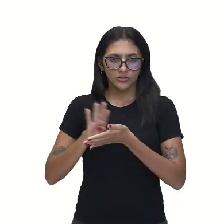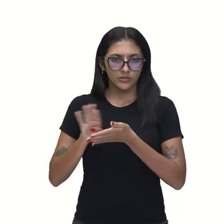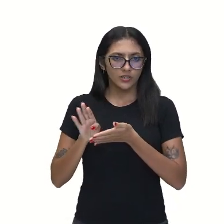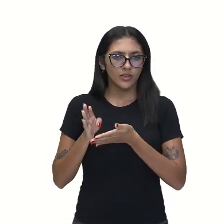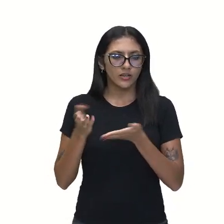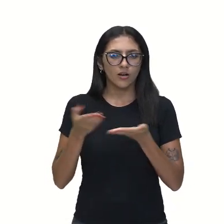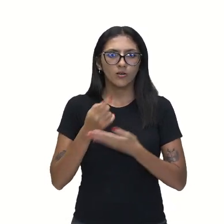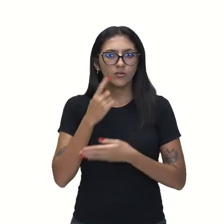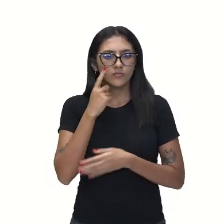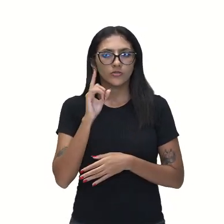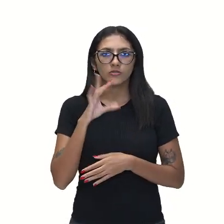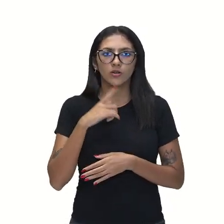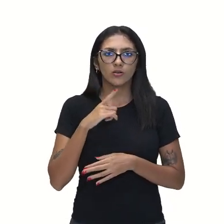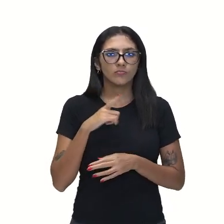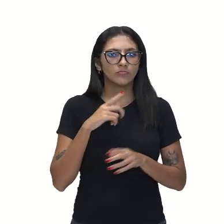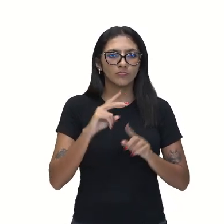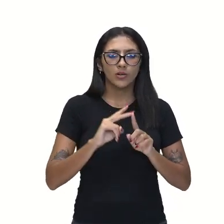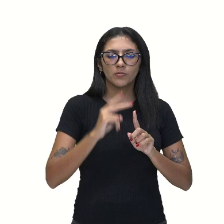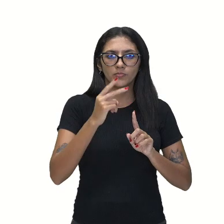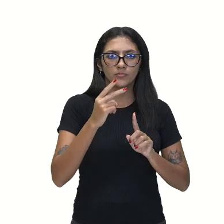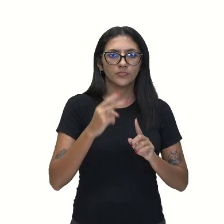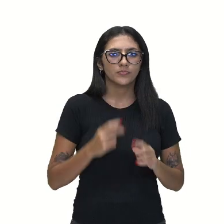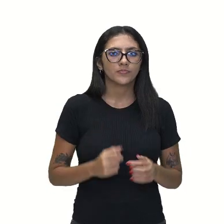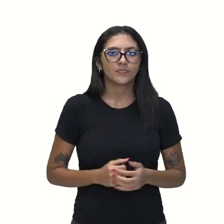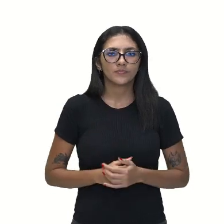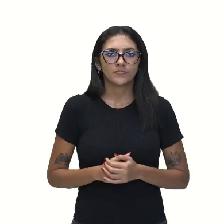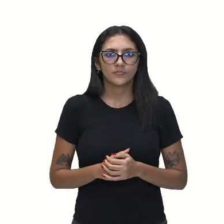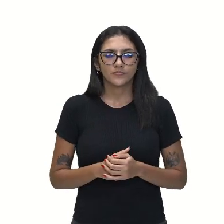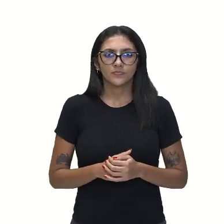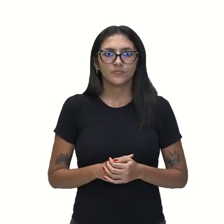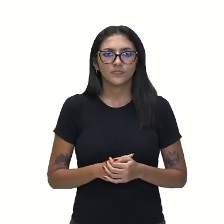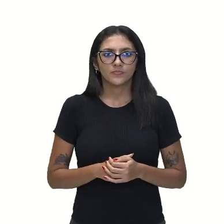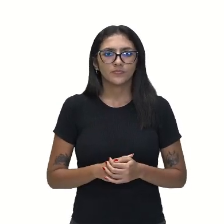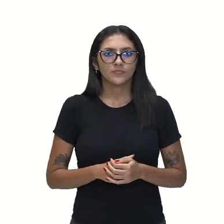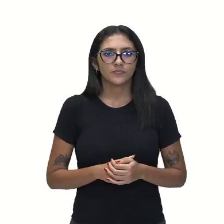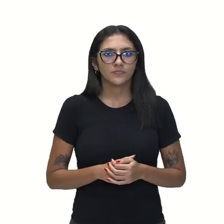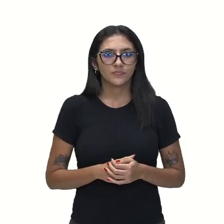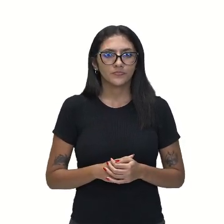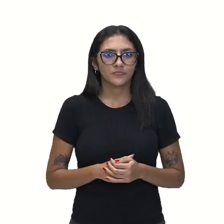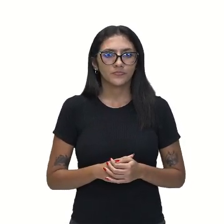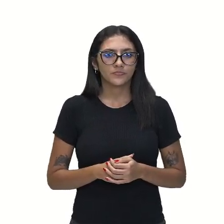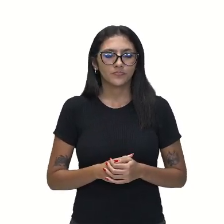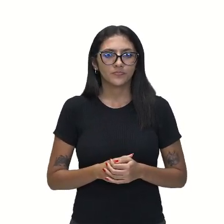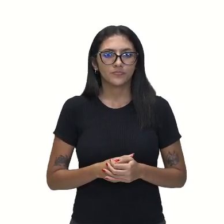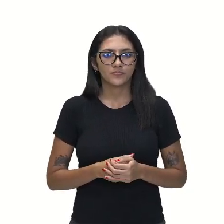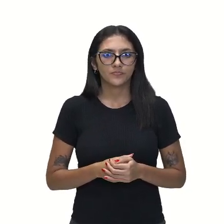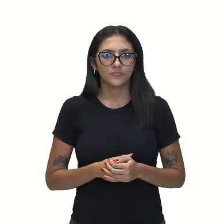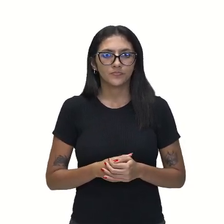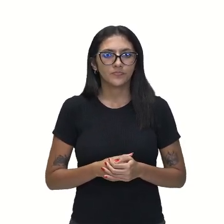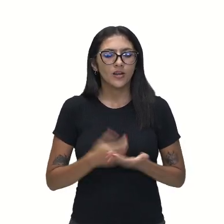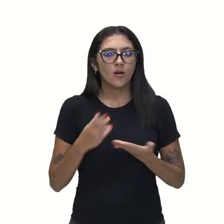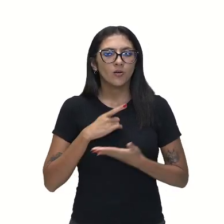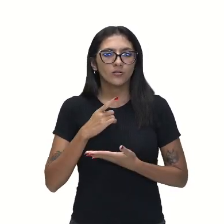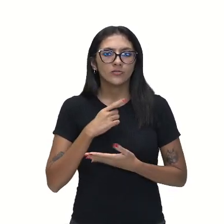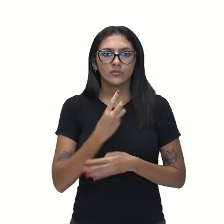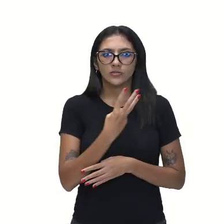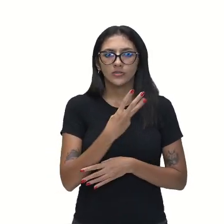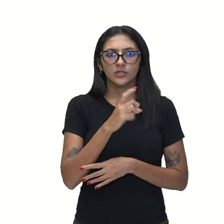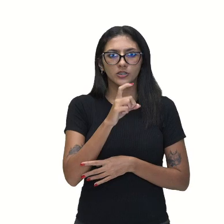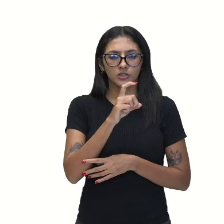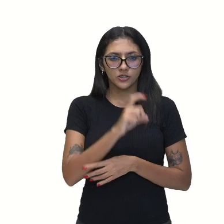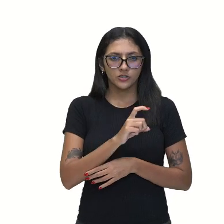vou trabalhar agora somente os expoentes. Então agora eu tenho 3x sobre